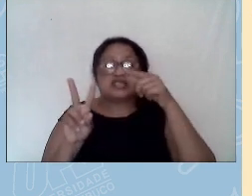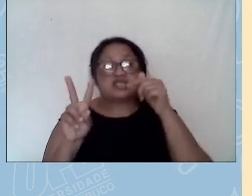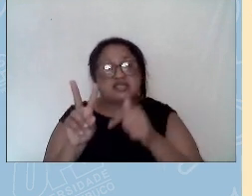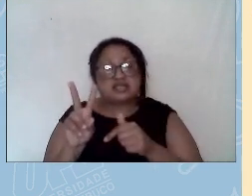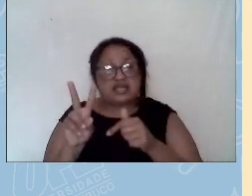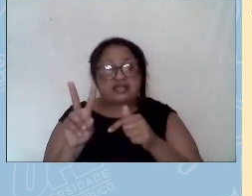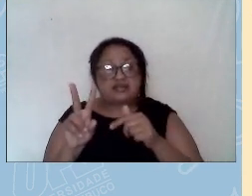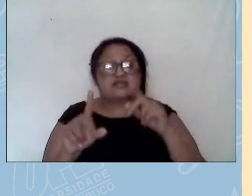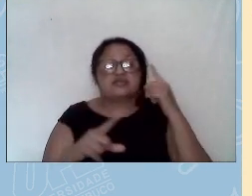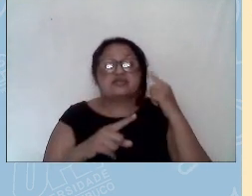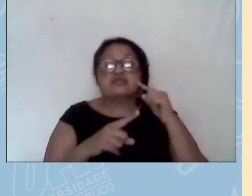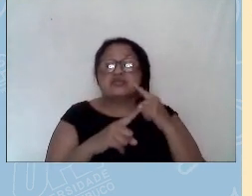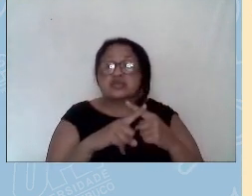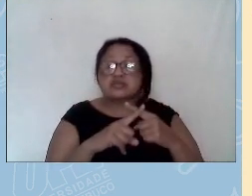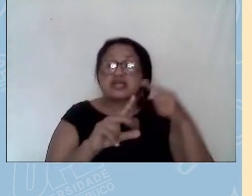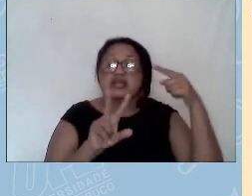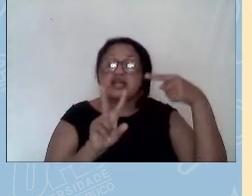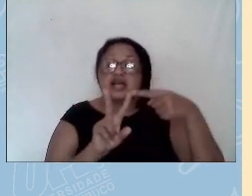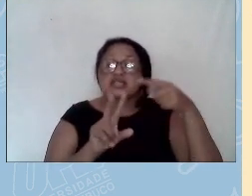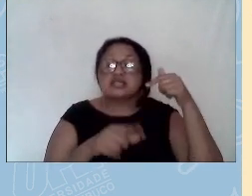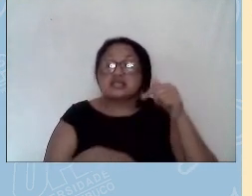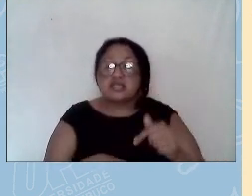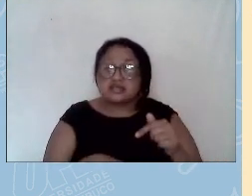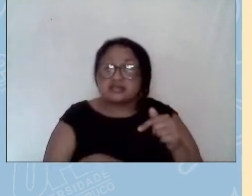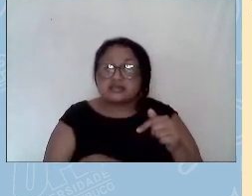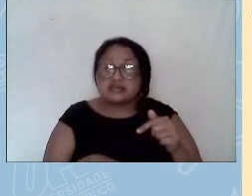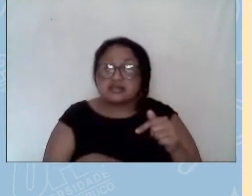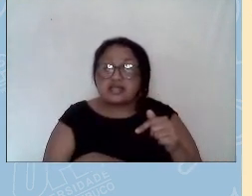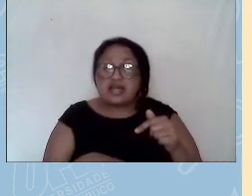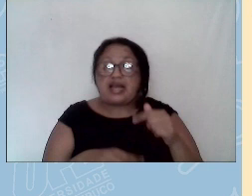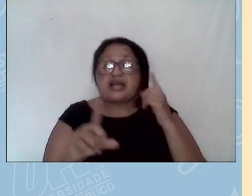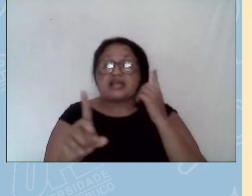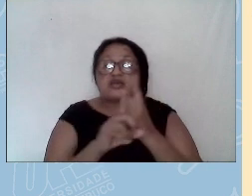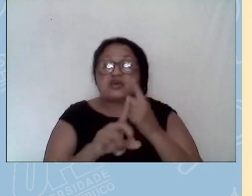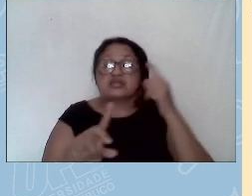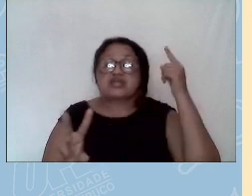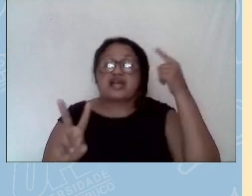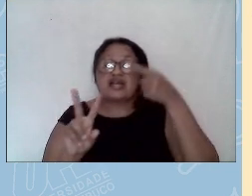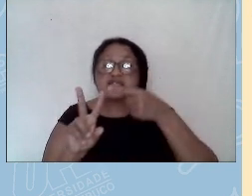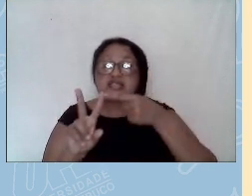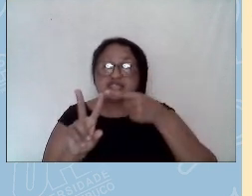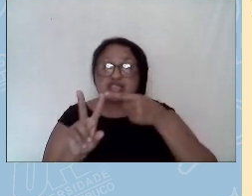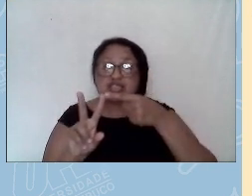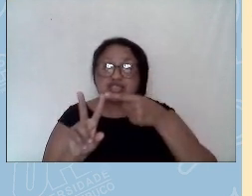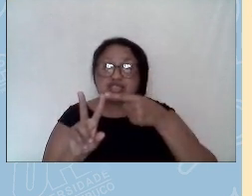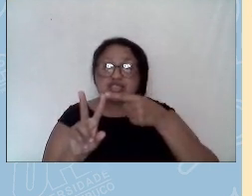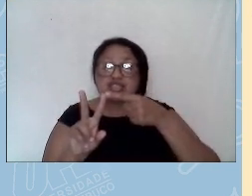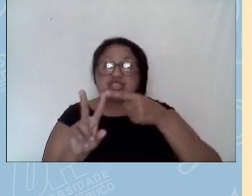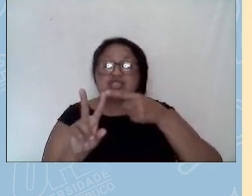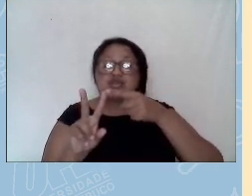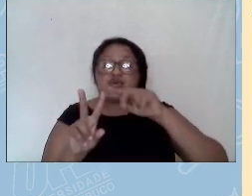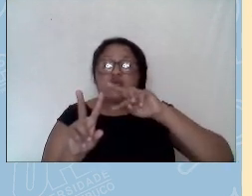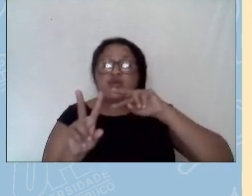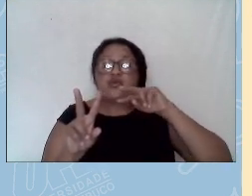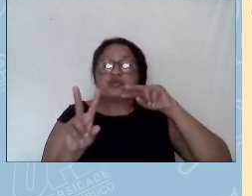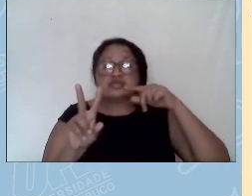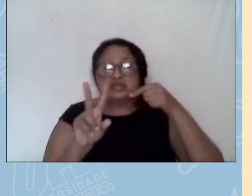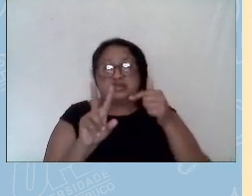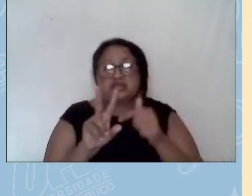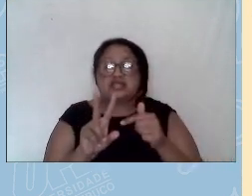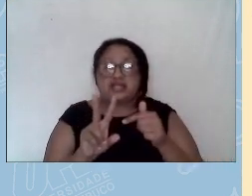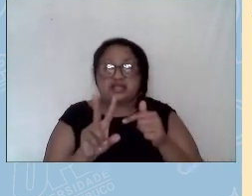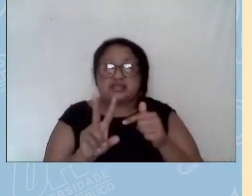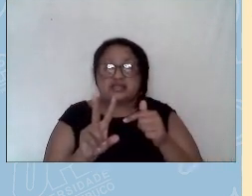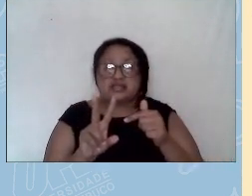7 a gente encontra no caso raiz quadrada de 7 multiplicada por raiz quadrada de 7 é igual a raiz